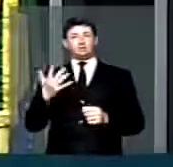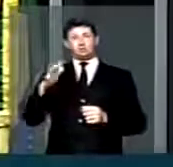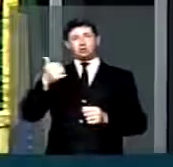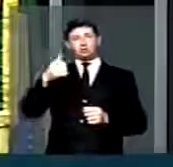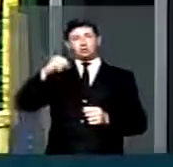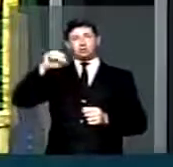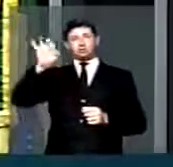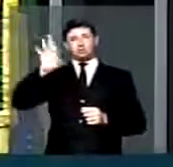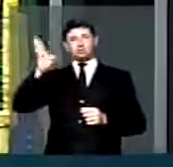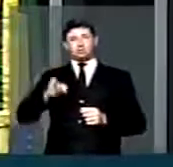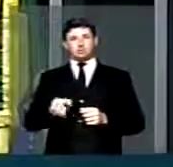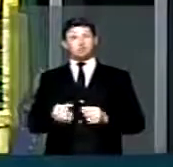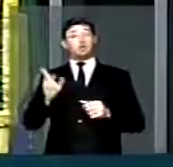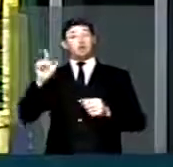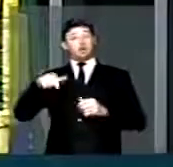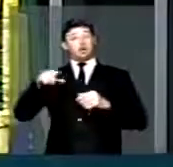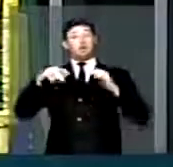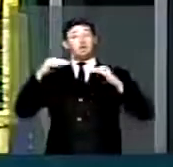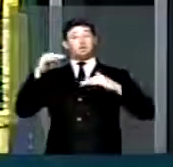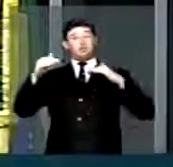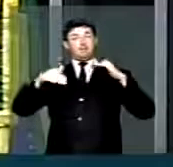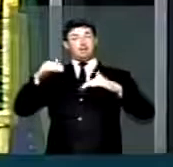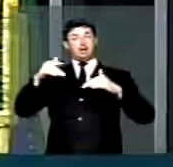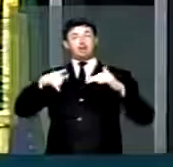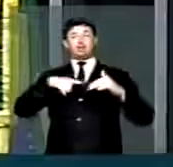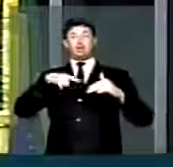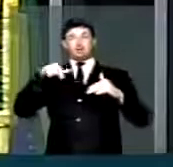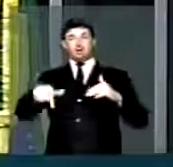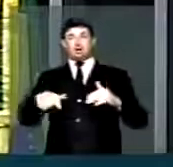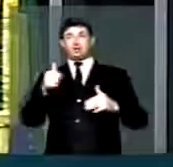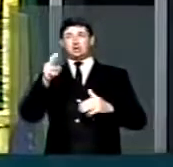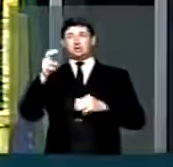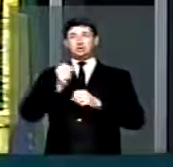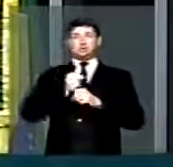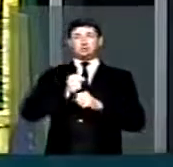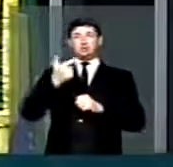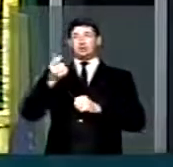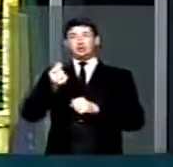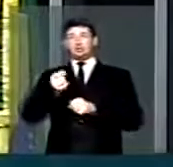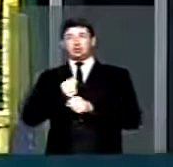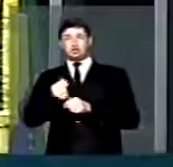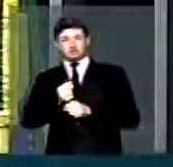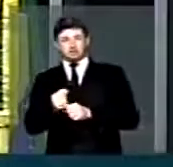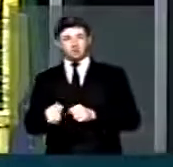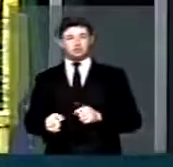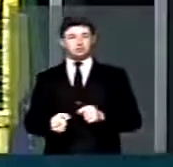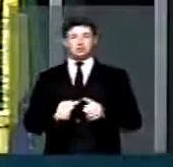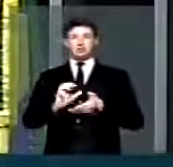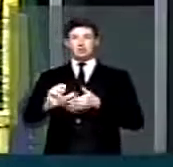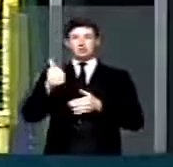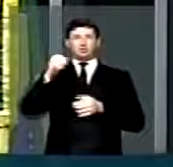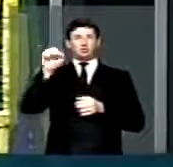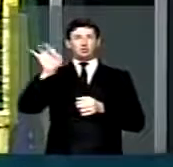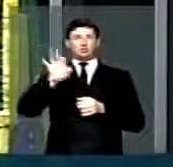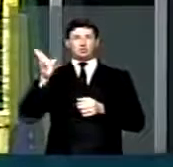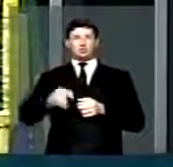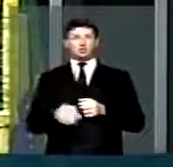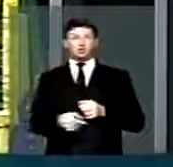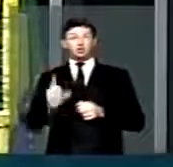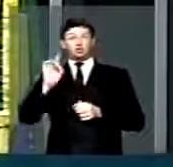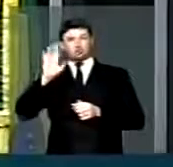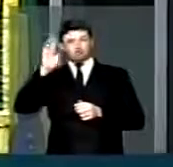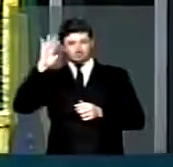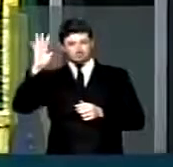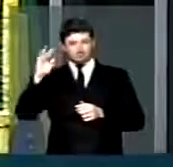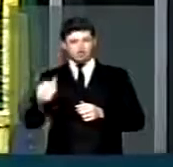18%, que é uma média que vem vindo há 15, 20 anos, uma taxa de investimento de 18%. Para se ter uma